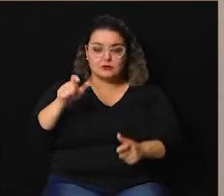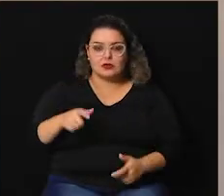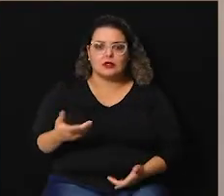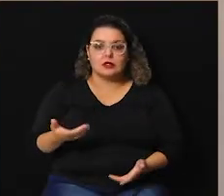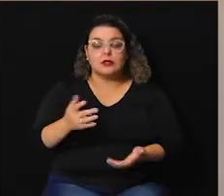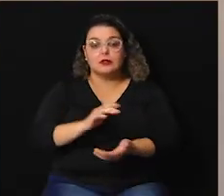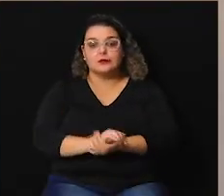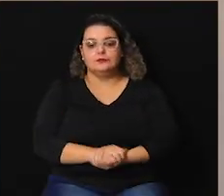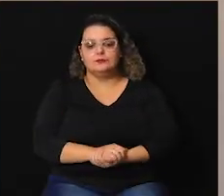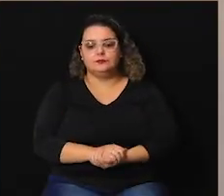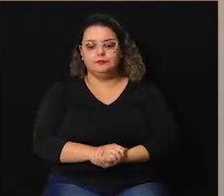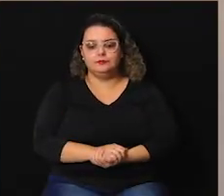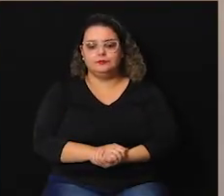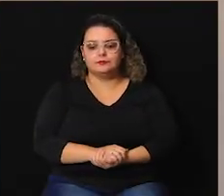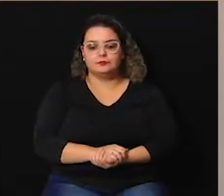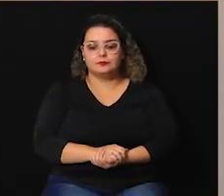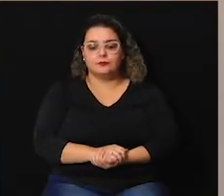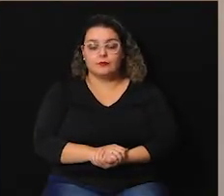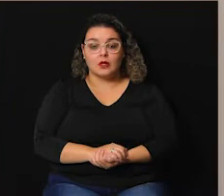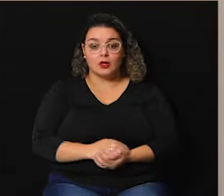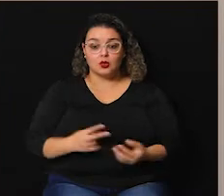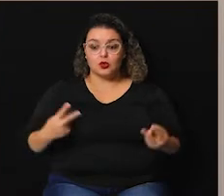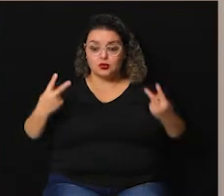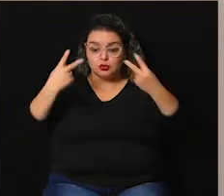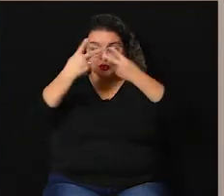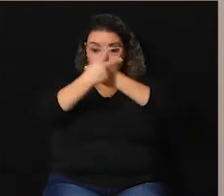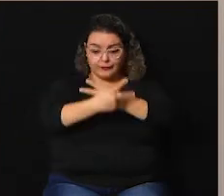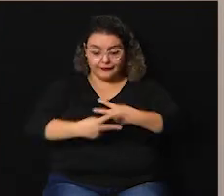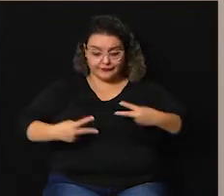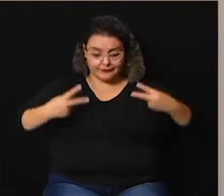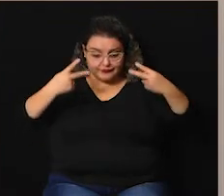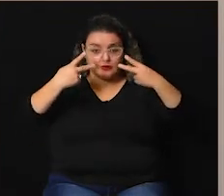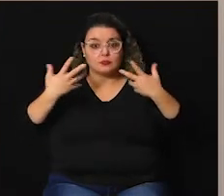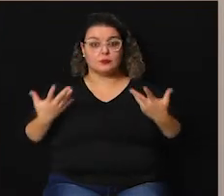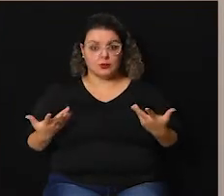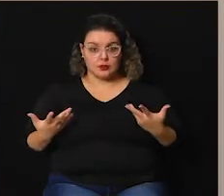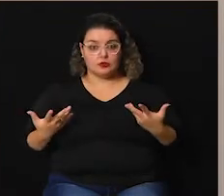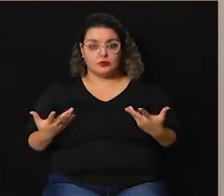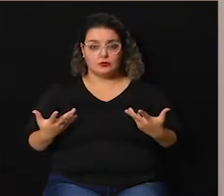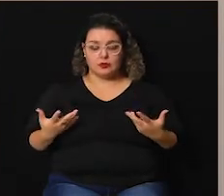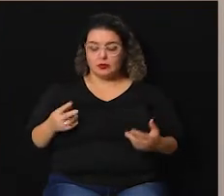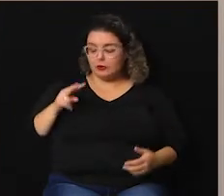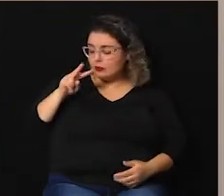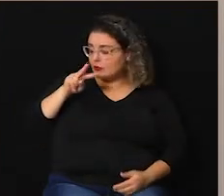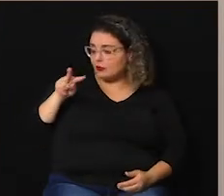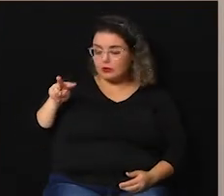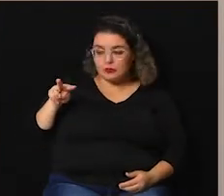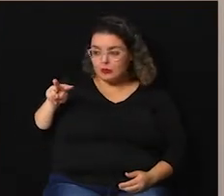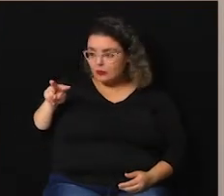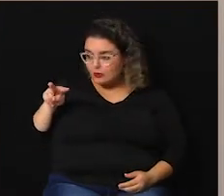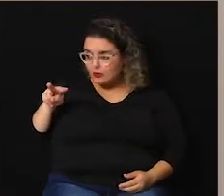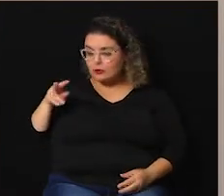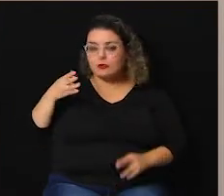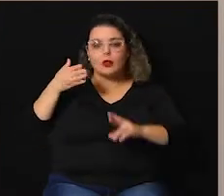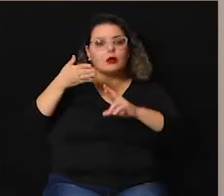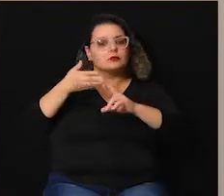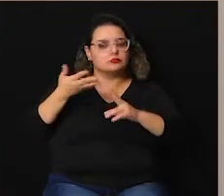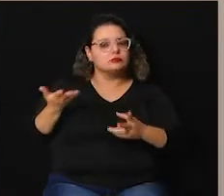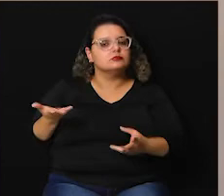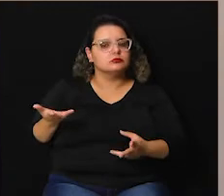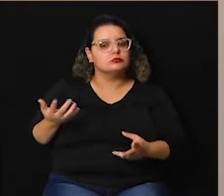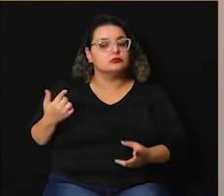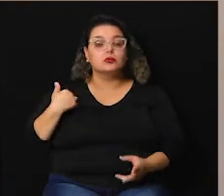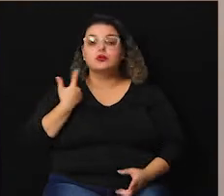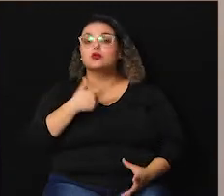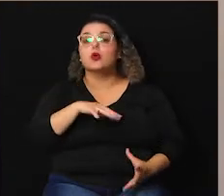Sim. O que acontece? A nossa imagem é o que nos liga, num primeiro olhar, no primeiro momento, à referência do